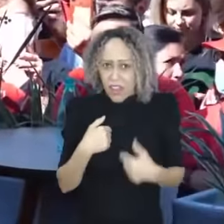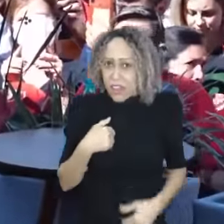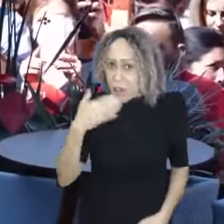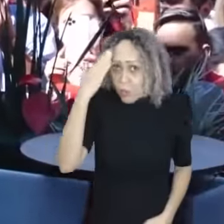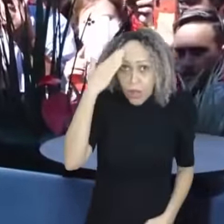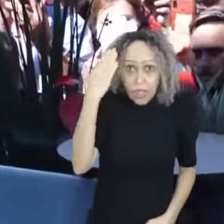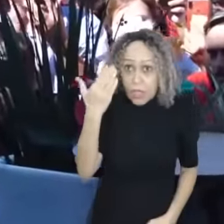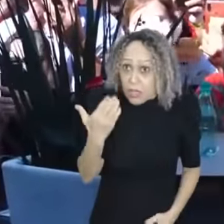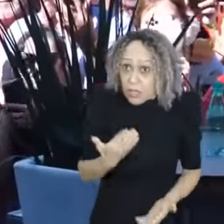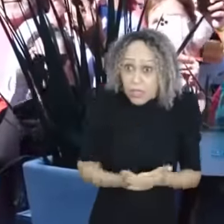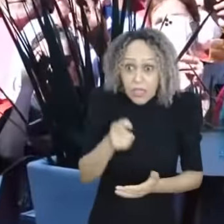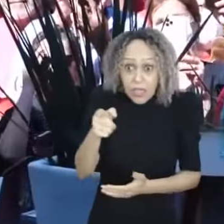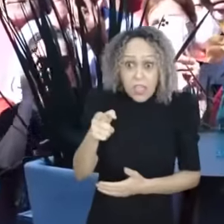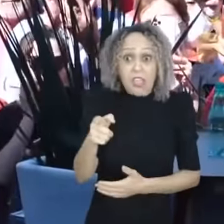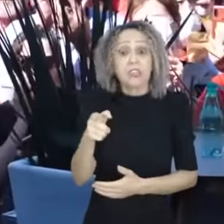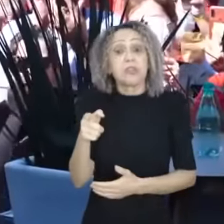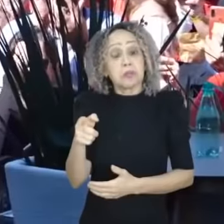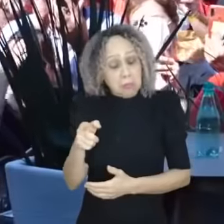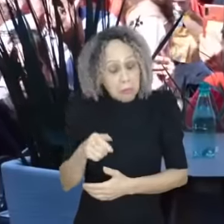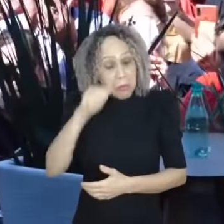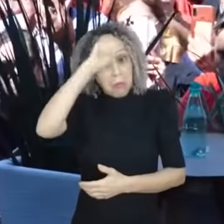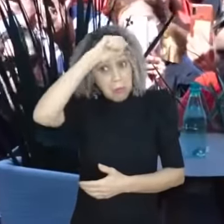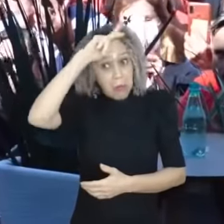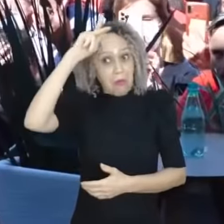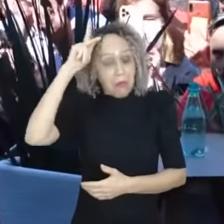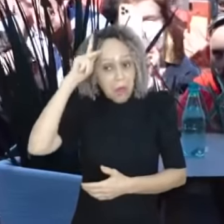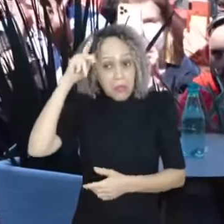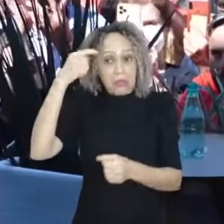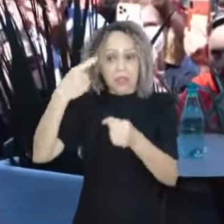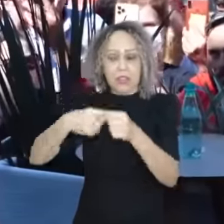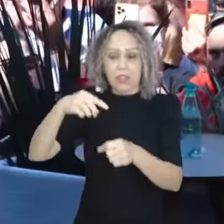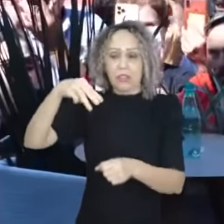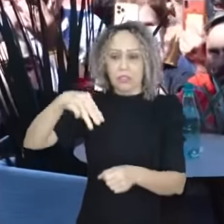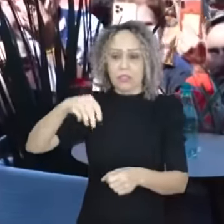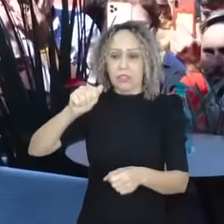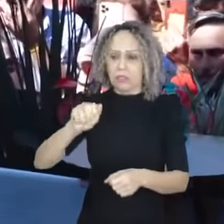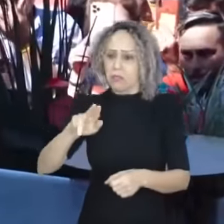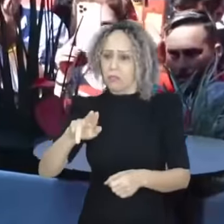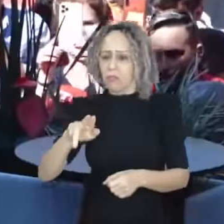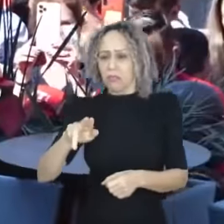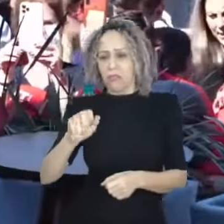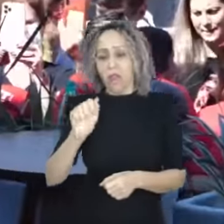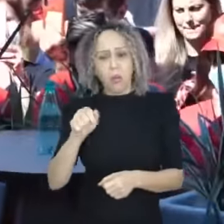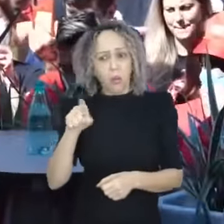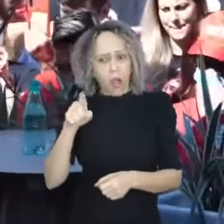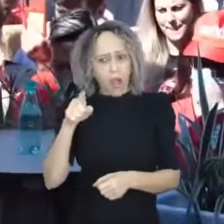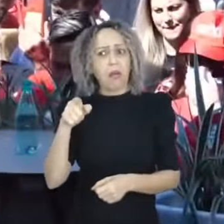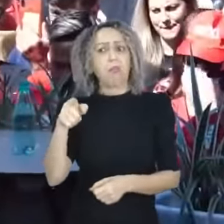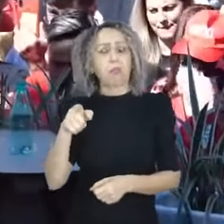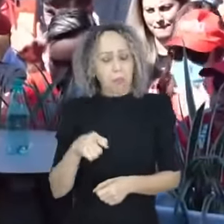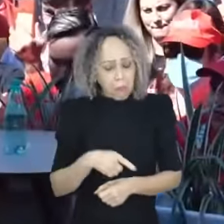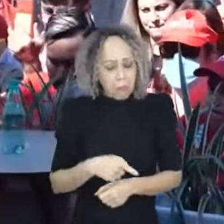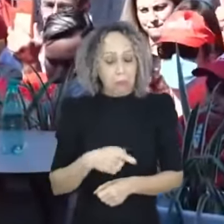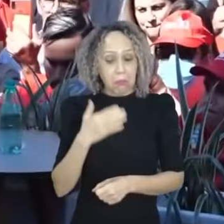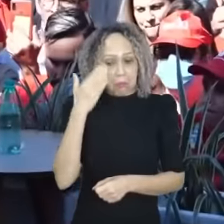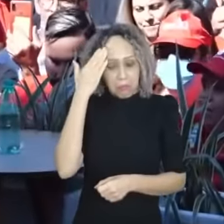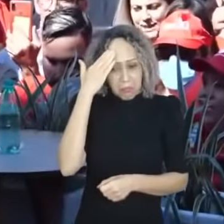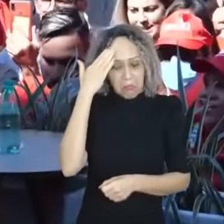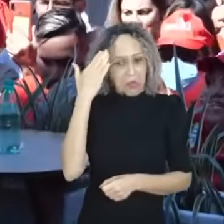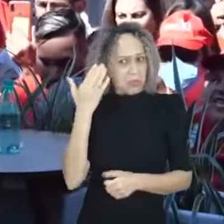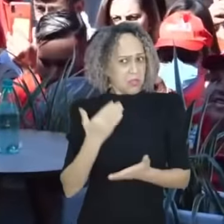o Marcelo virou prefeito de Mauá e está aqui. Inclusive, eu quero, Marcelo, te dar os